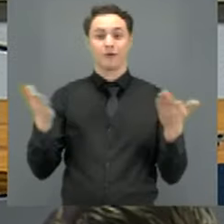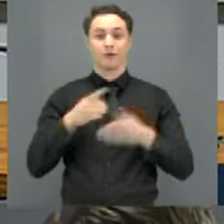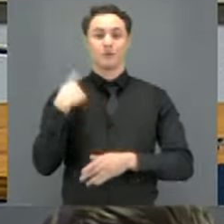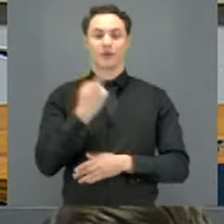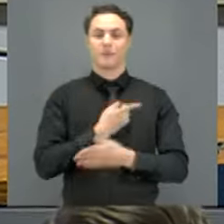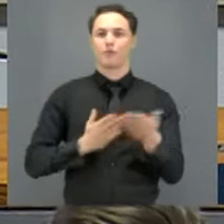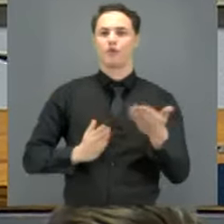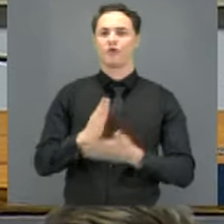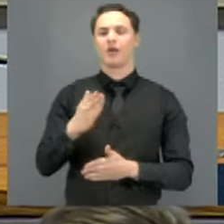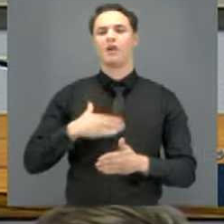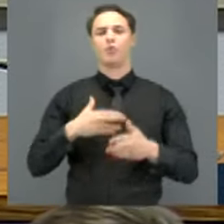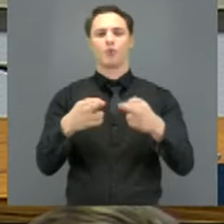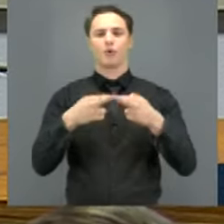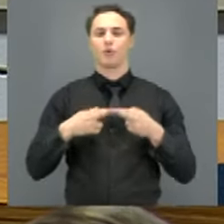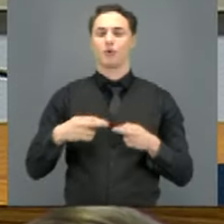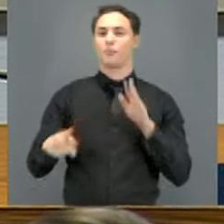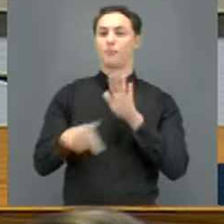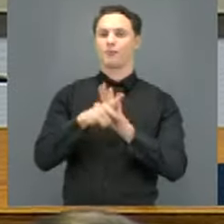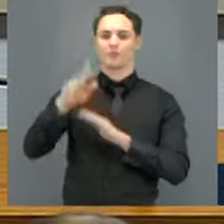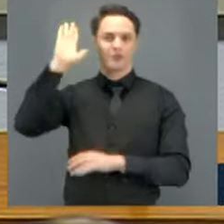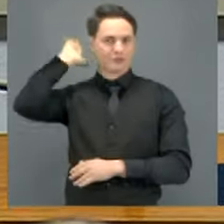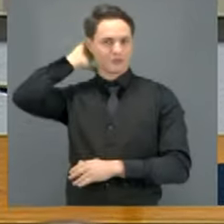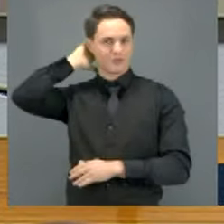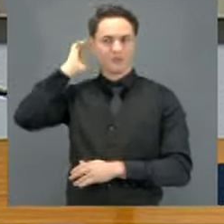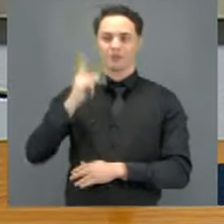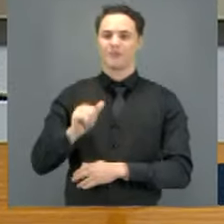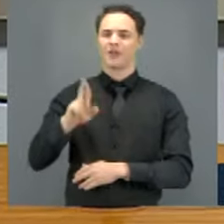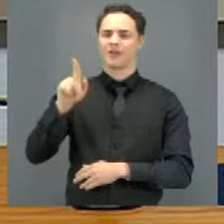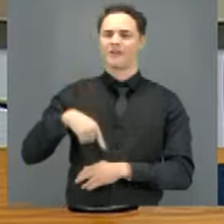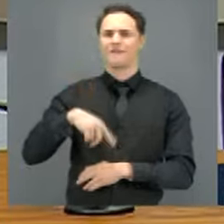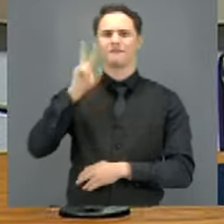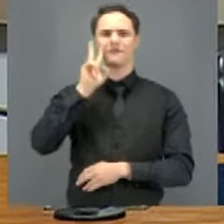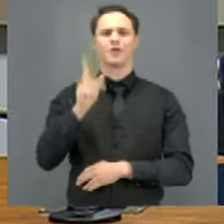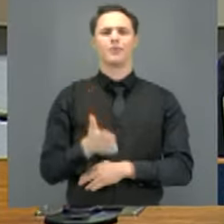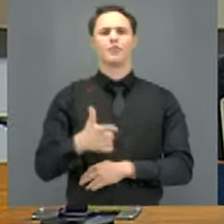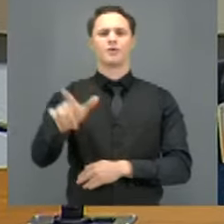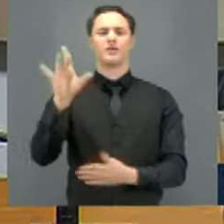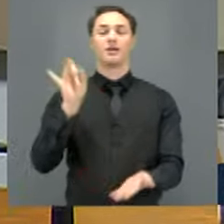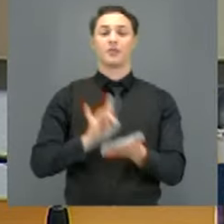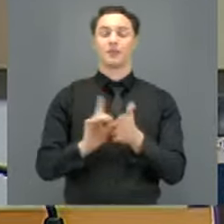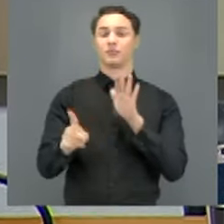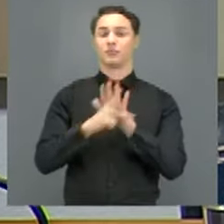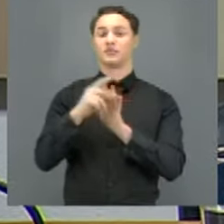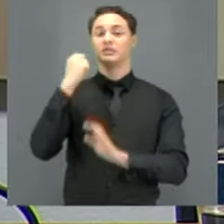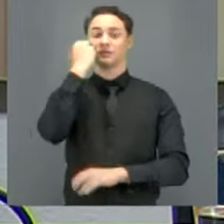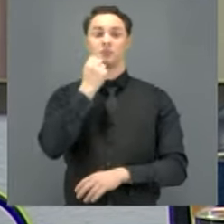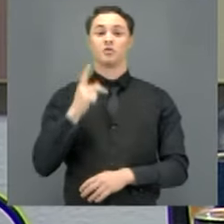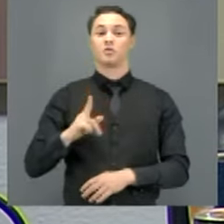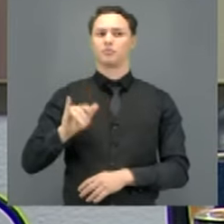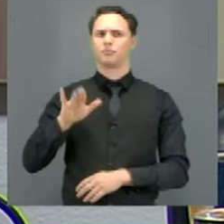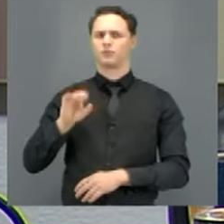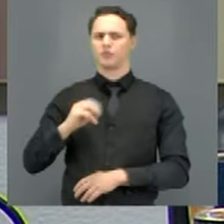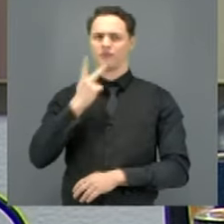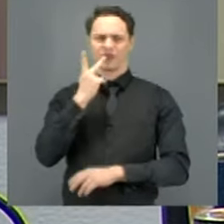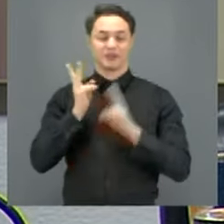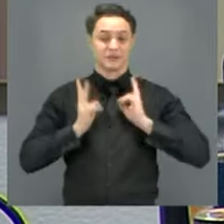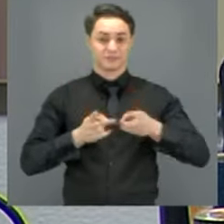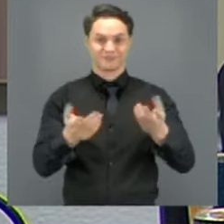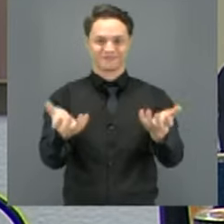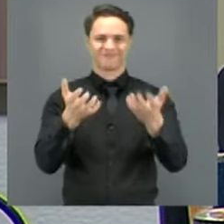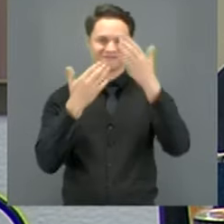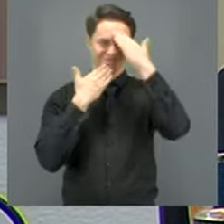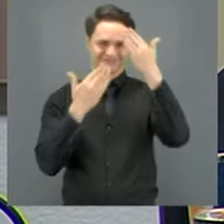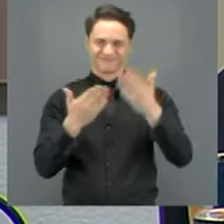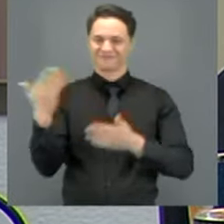aprovar um requerimento também para o Pará, para ver uma outra realidade que o senador Plínio tem mencionado constantemente. Eu quero agradecer